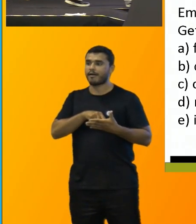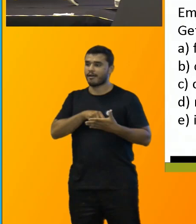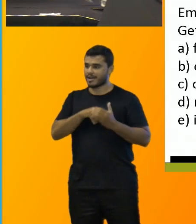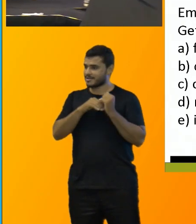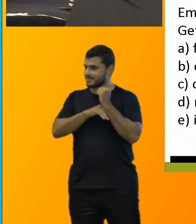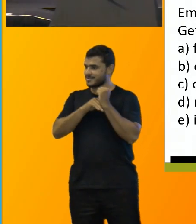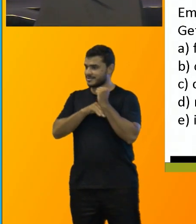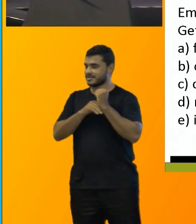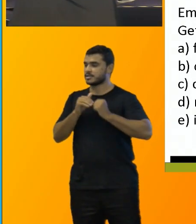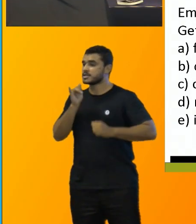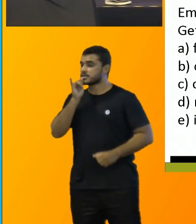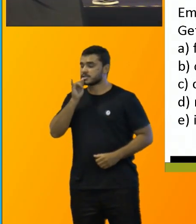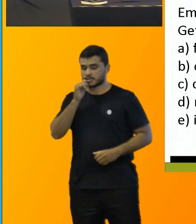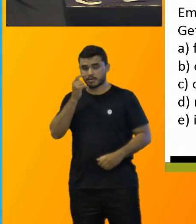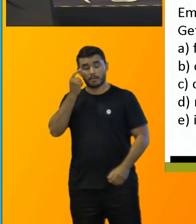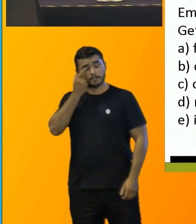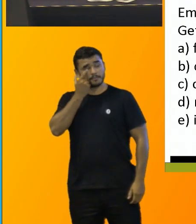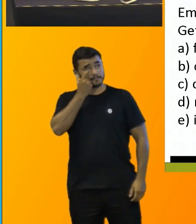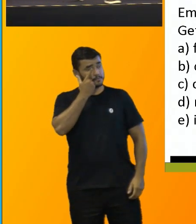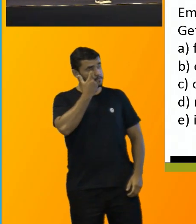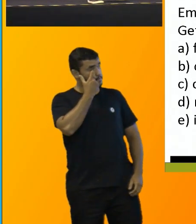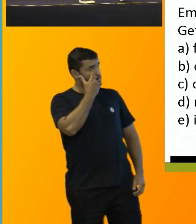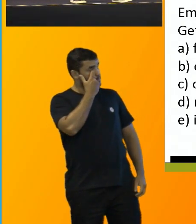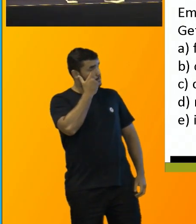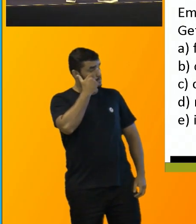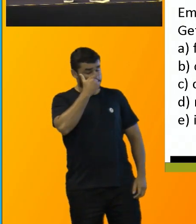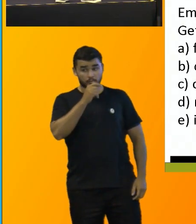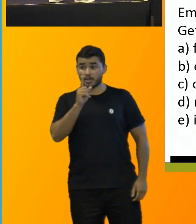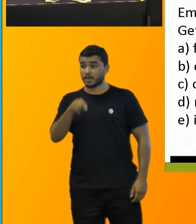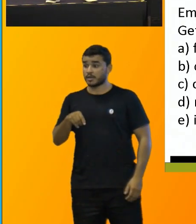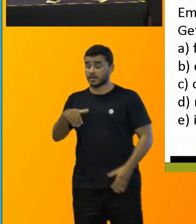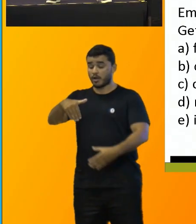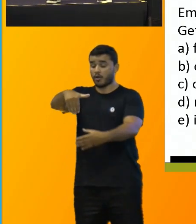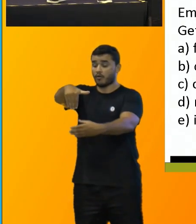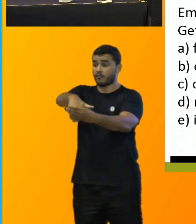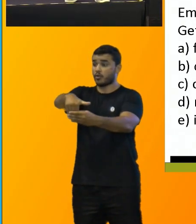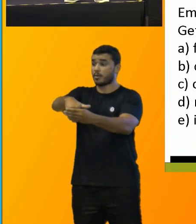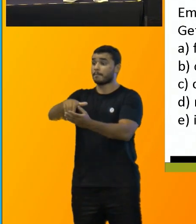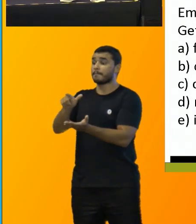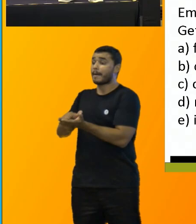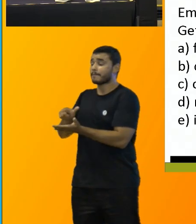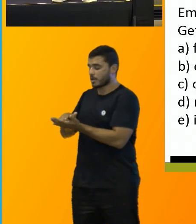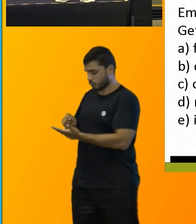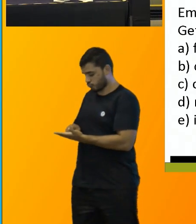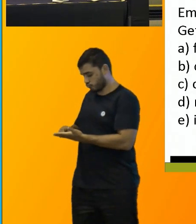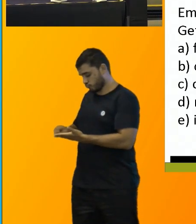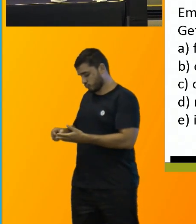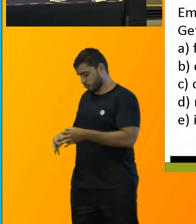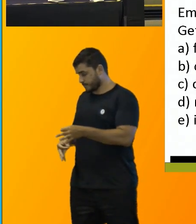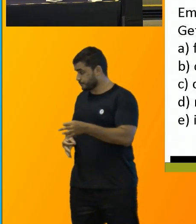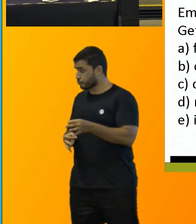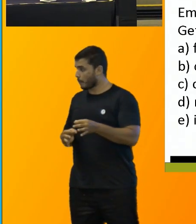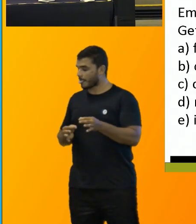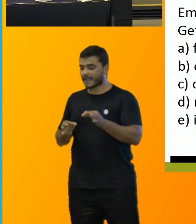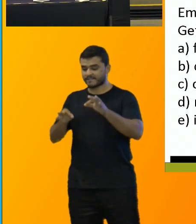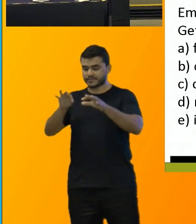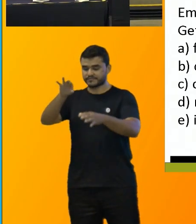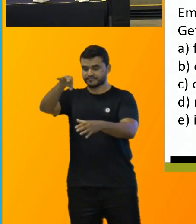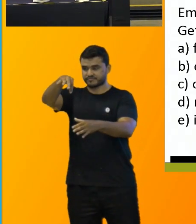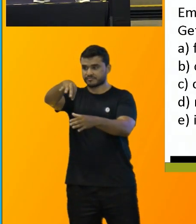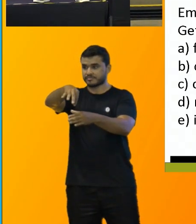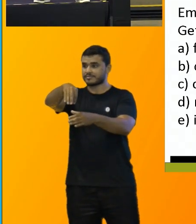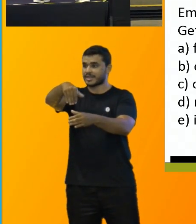votando na cabine, nem tinha cabine, alguém tinha lá, o mesário podia simplesmente olhar e dizer, não vote aí não, vote aqui, escreva aqui.